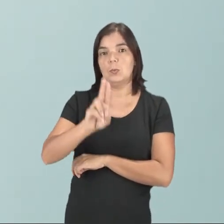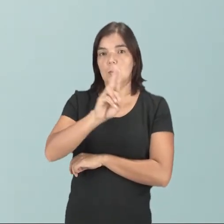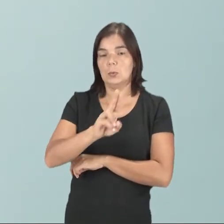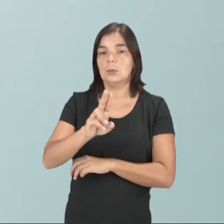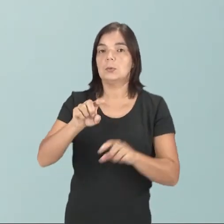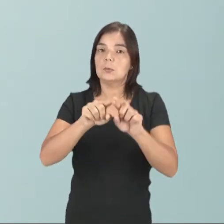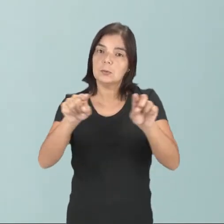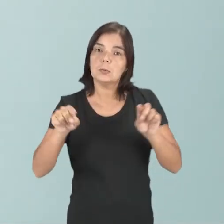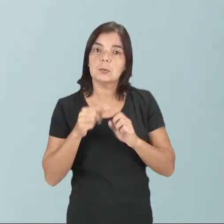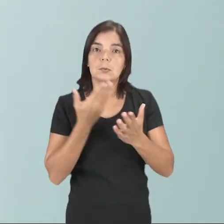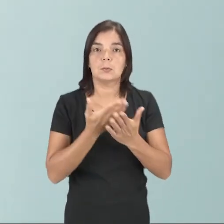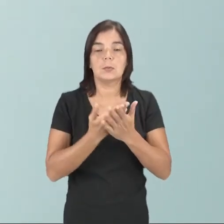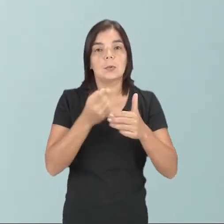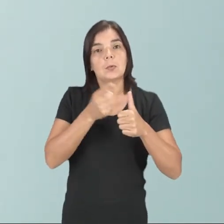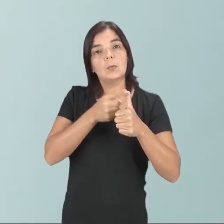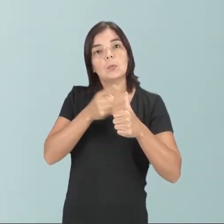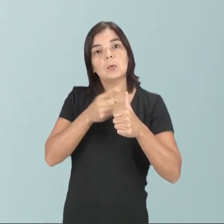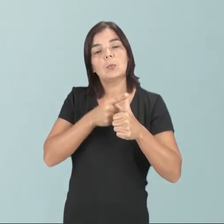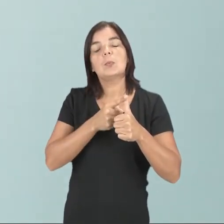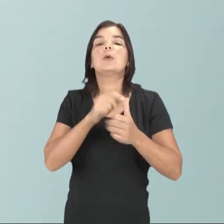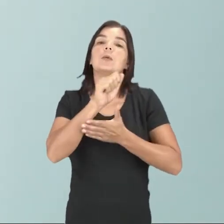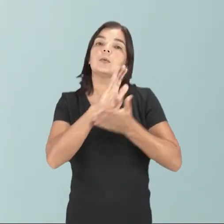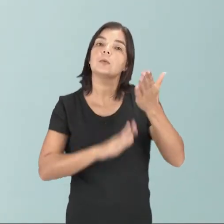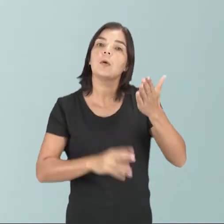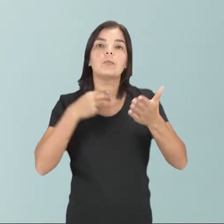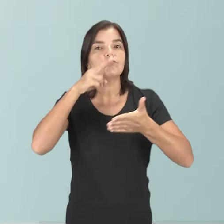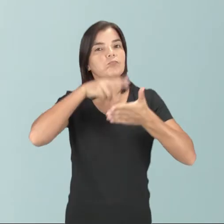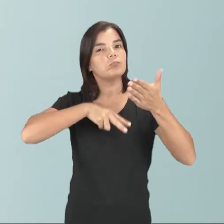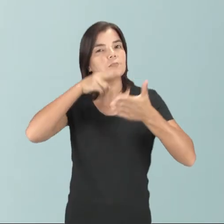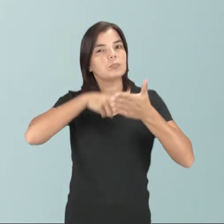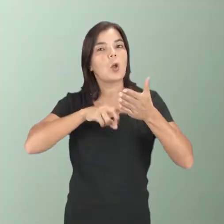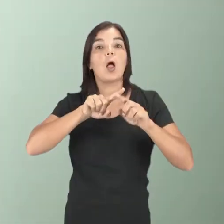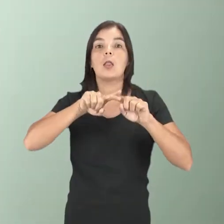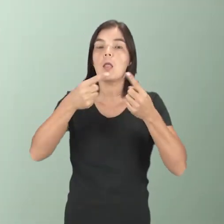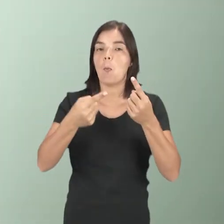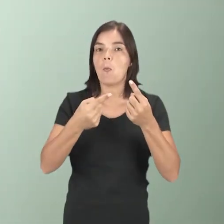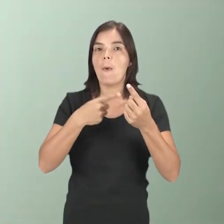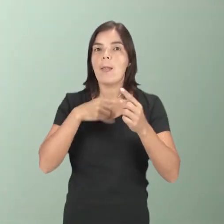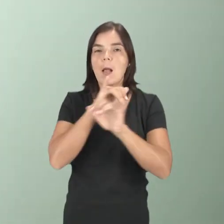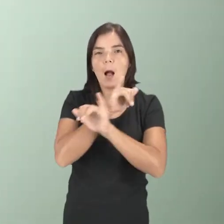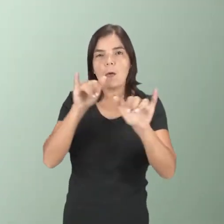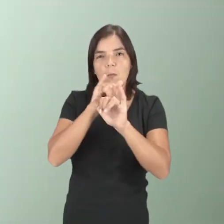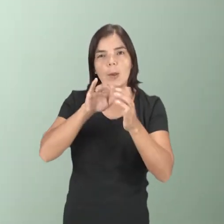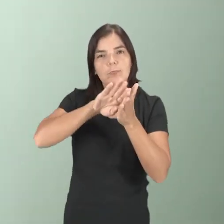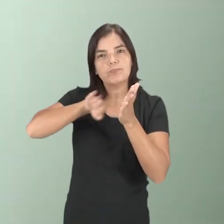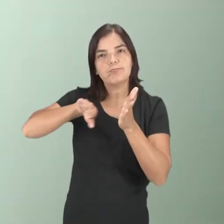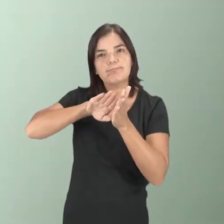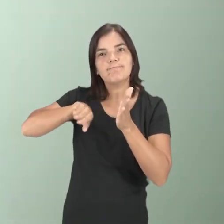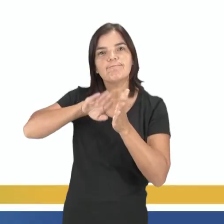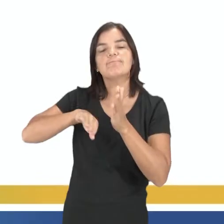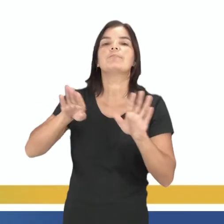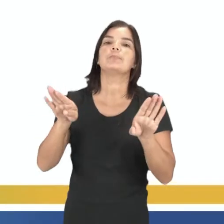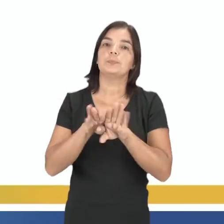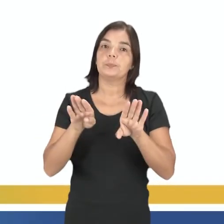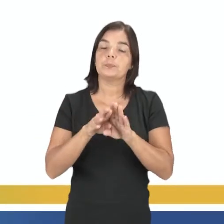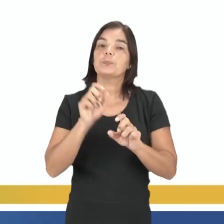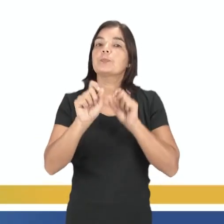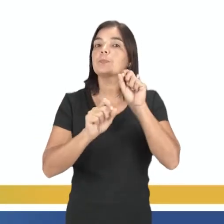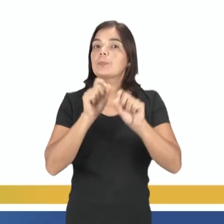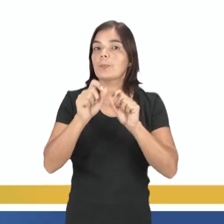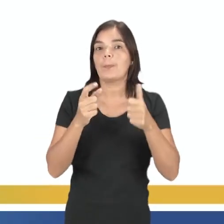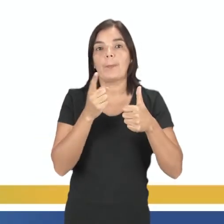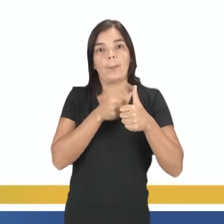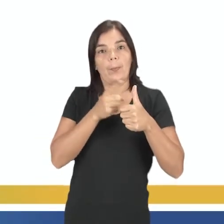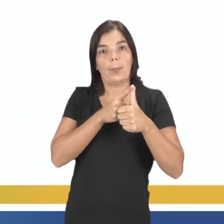usualmente em sala de aula. Então, a primeira coisa no problema é você faz uma leitura inicial e depois você tira os dados da questão. Então, de dados a gente tem o quê?